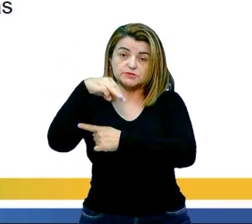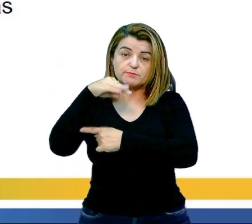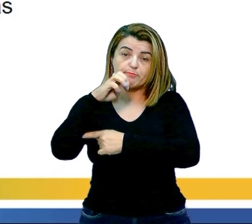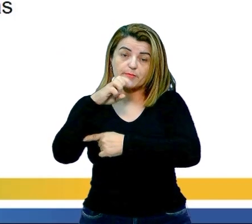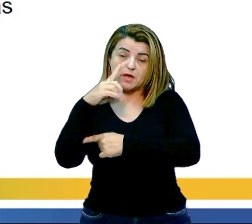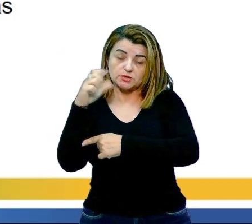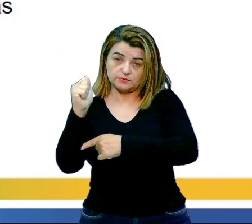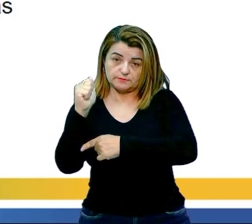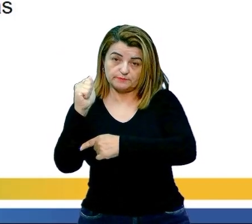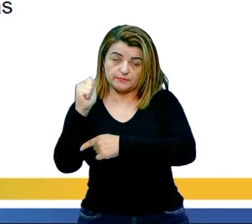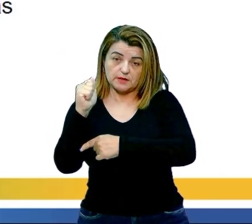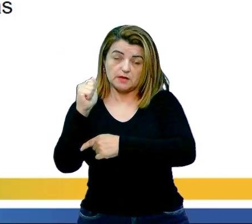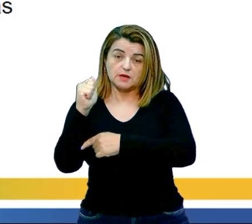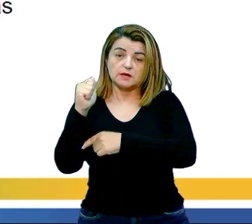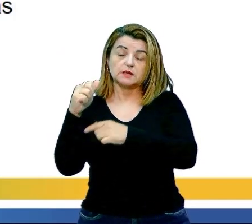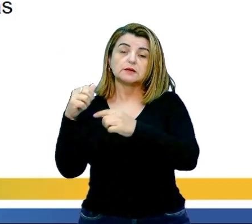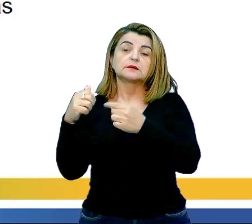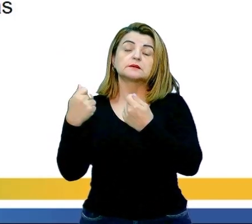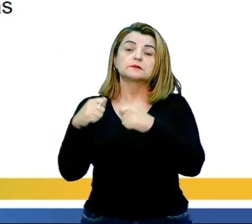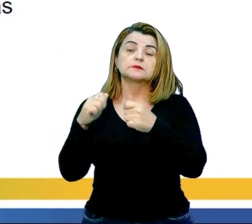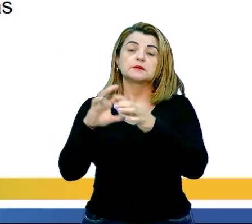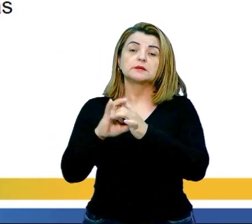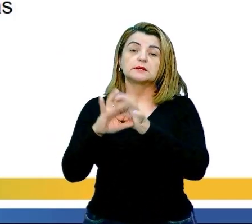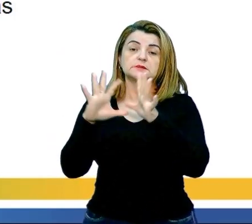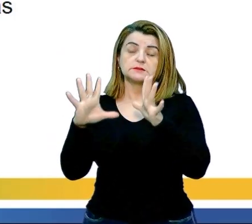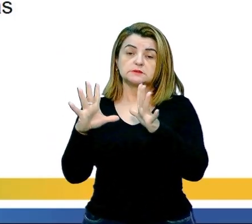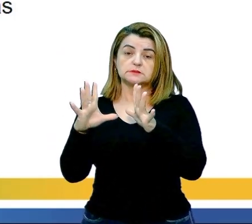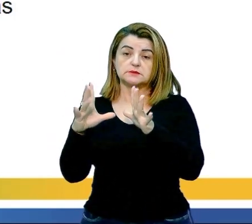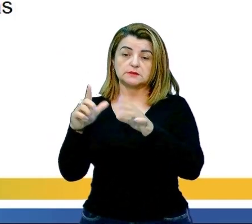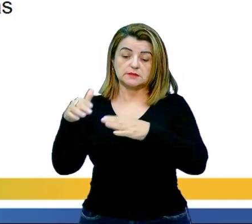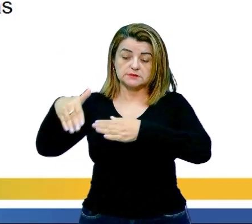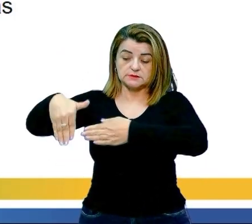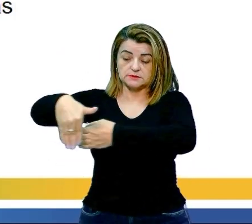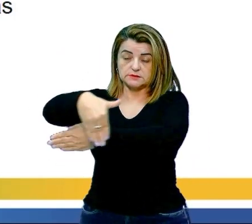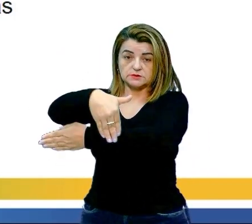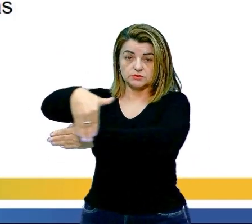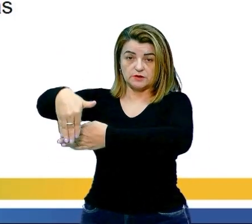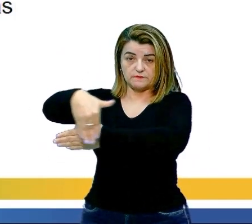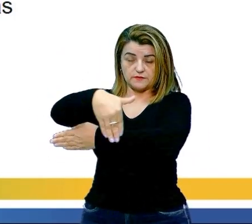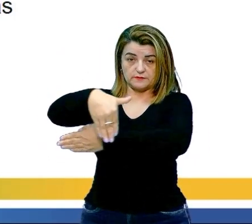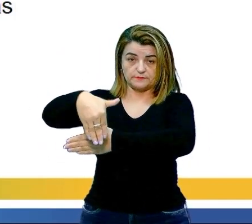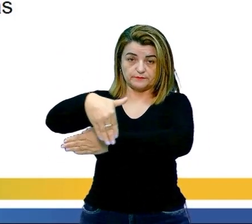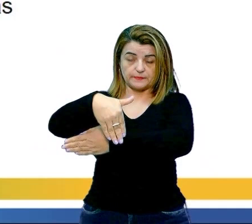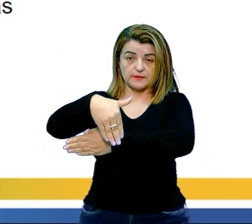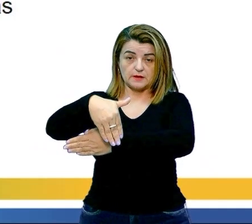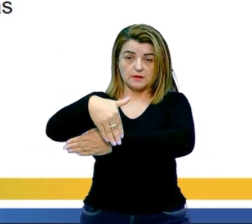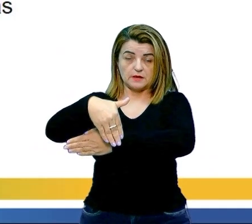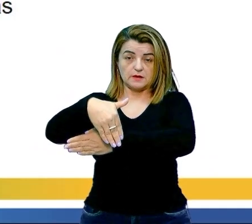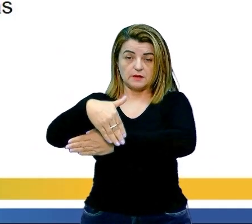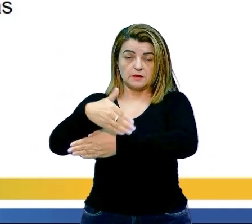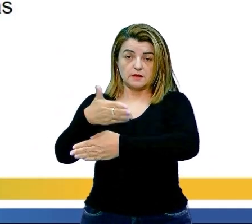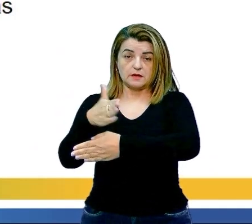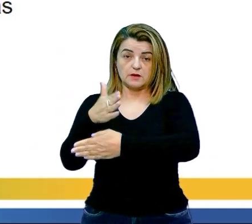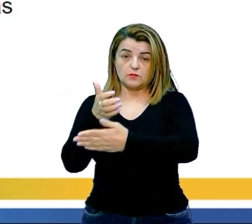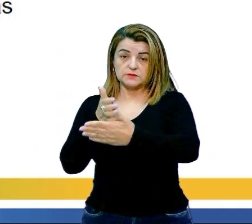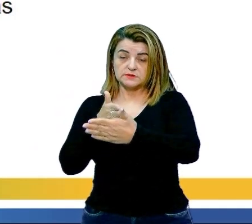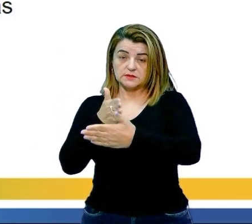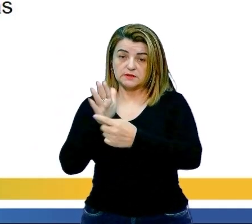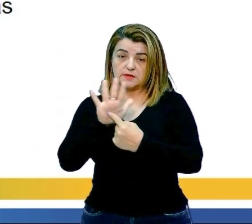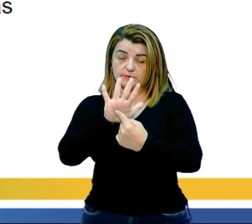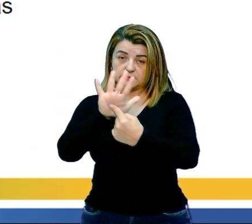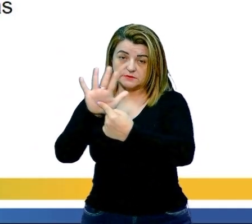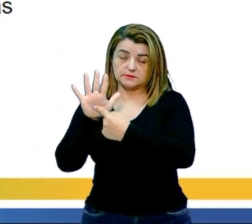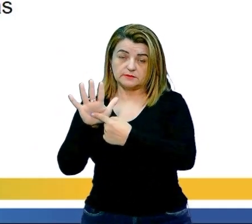tá? Máxima permitida nesse trecho da via. O valor a ser exibido na